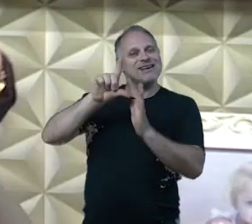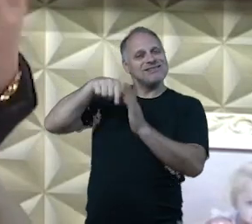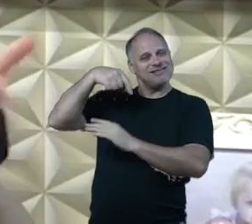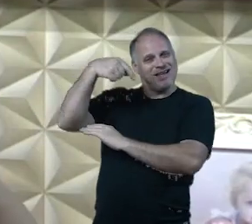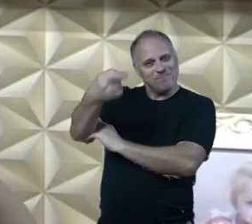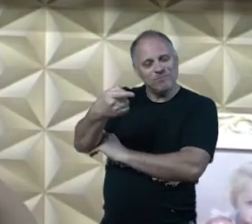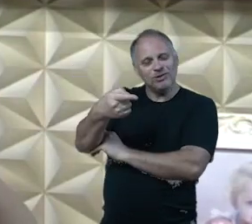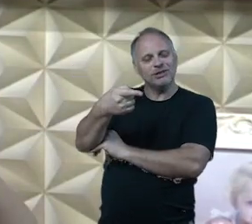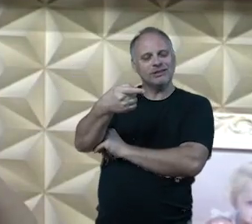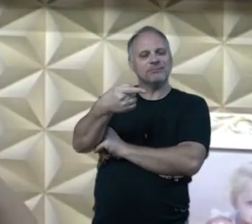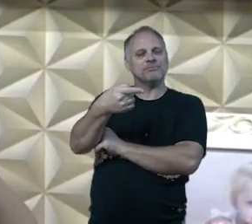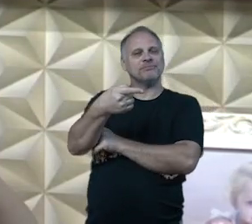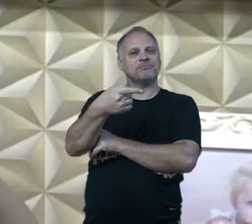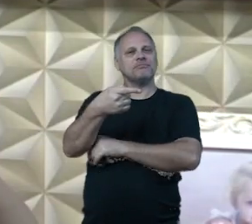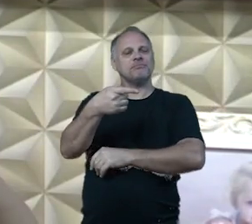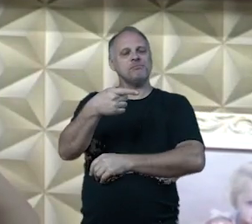aí, depois veio...